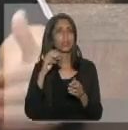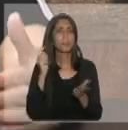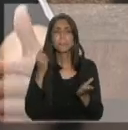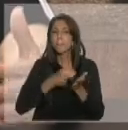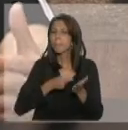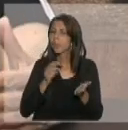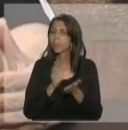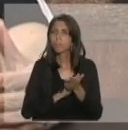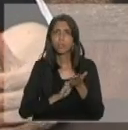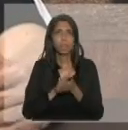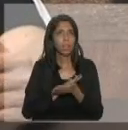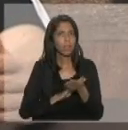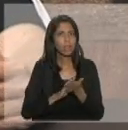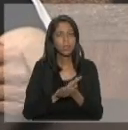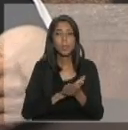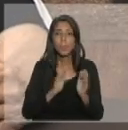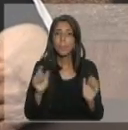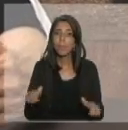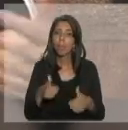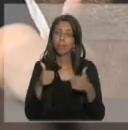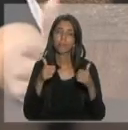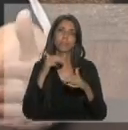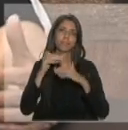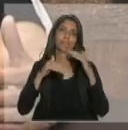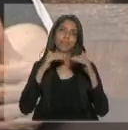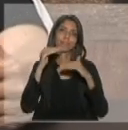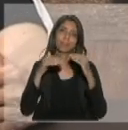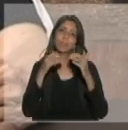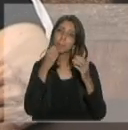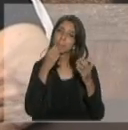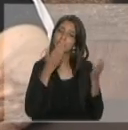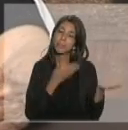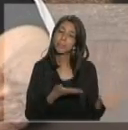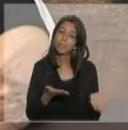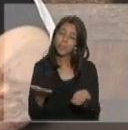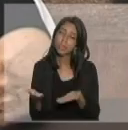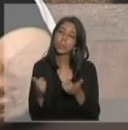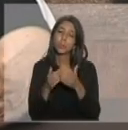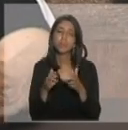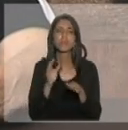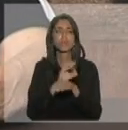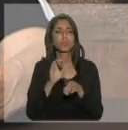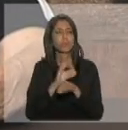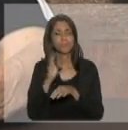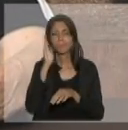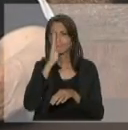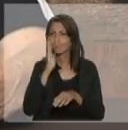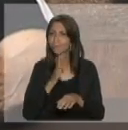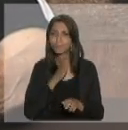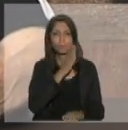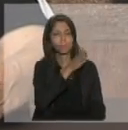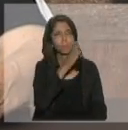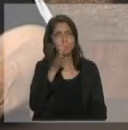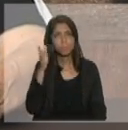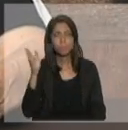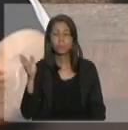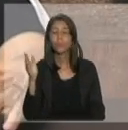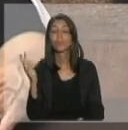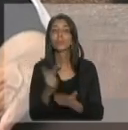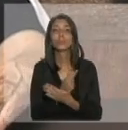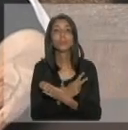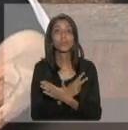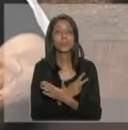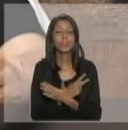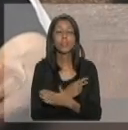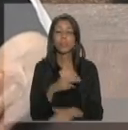custo nenhum, para poder melhorar o seu ensino, que eram bem-vindos. E comecei a dar cursos, viajei o Brasil todo. E então, o que